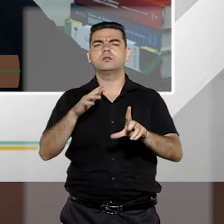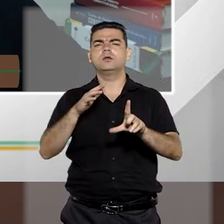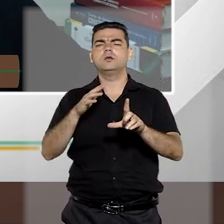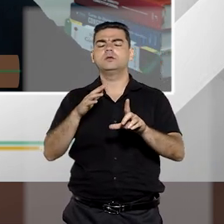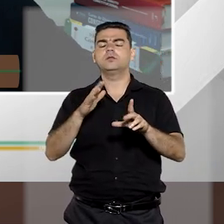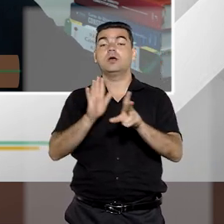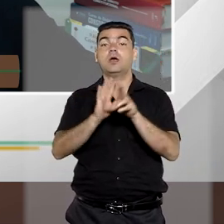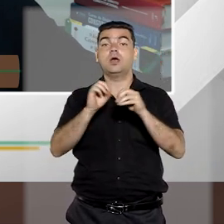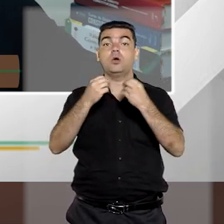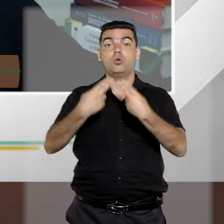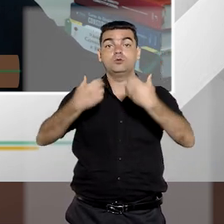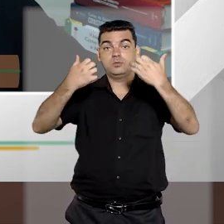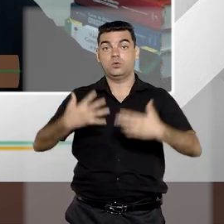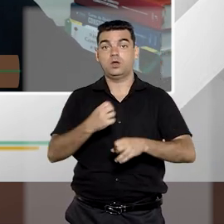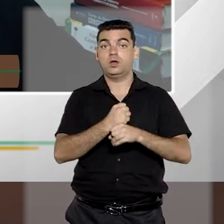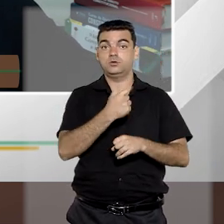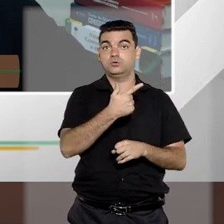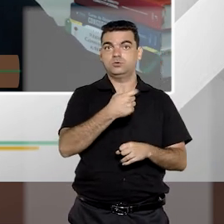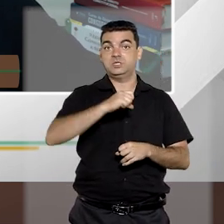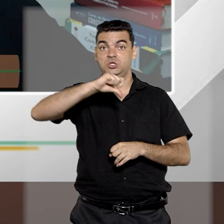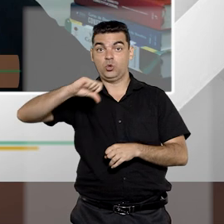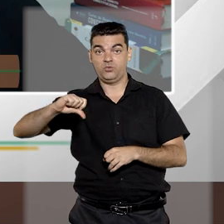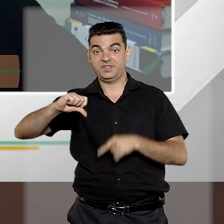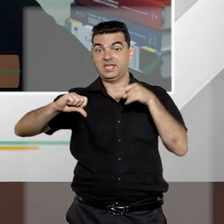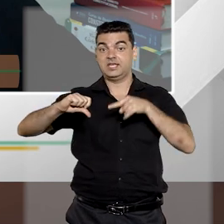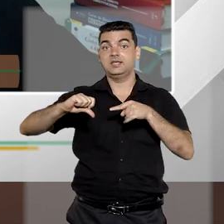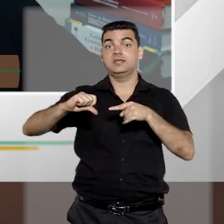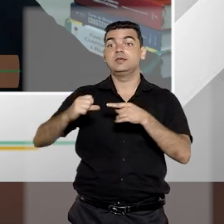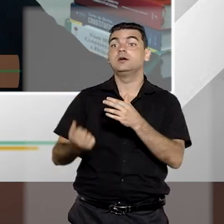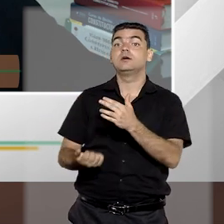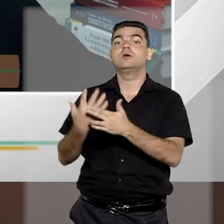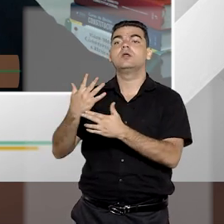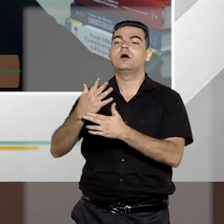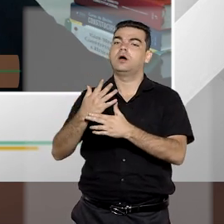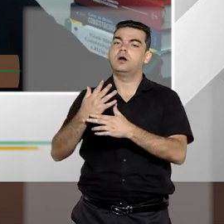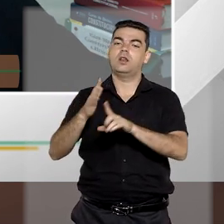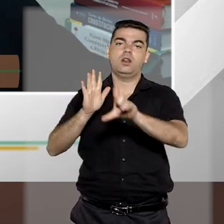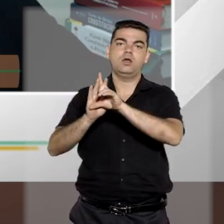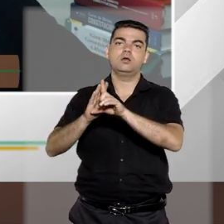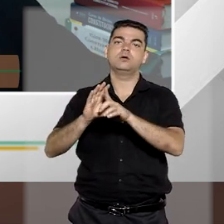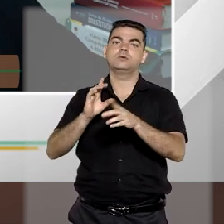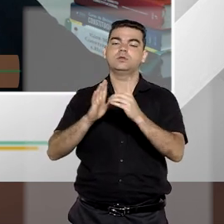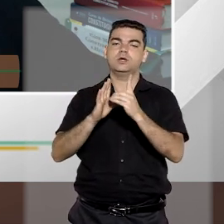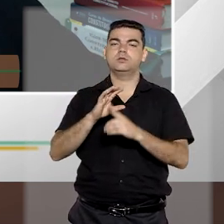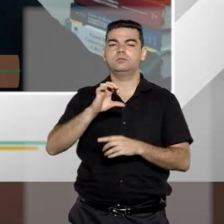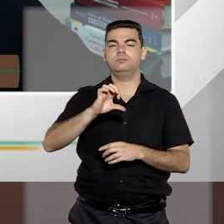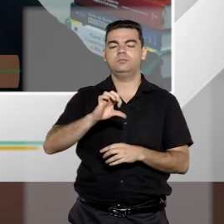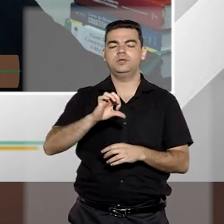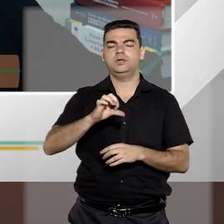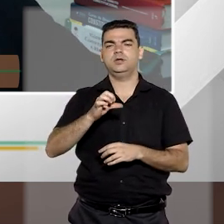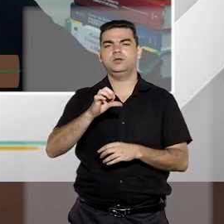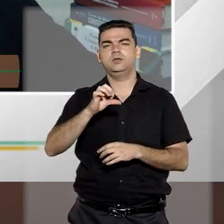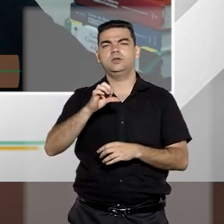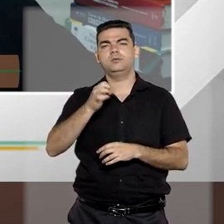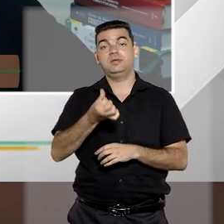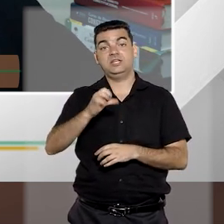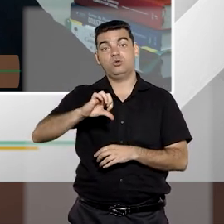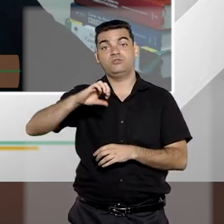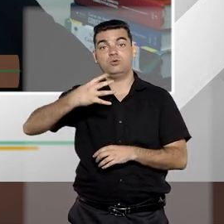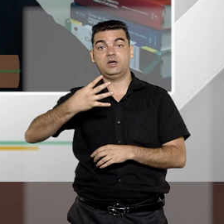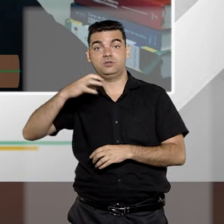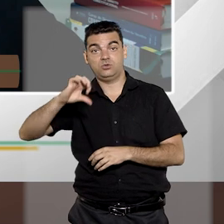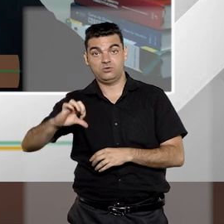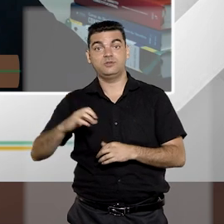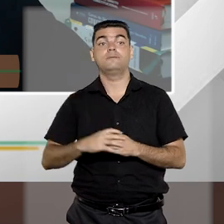nossa Convenção da ONU em 2009, né, quando ela passou de fato a produzir efeitos no Brasil pelo decreto 6949. A partir dali, a gente teve